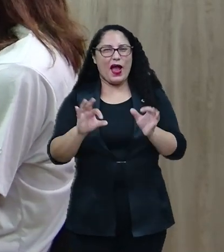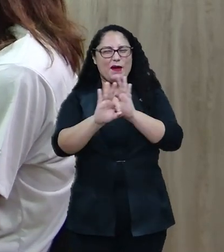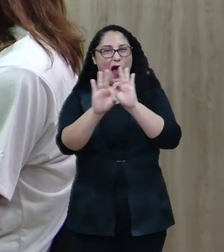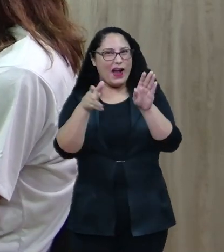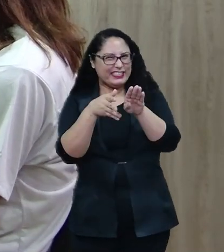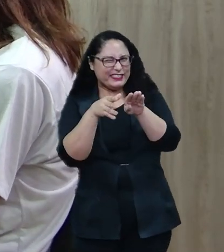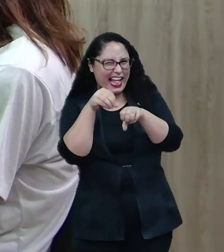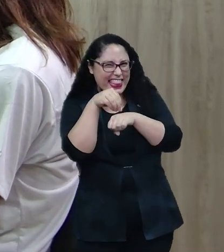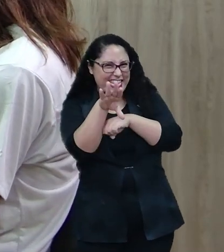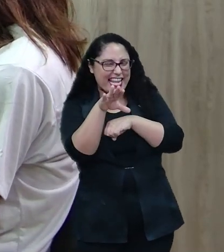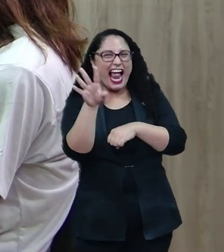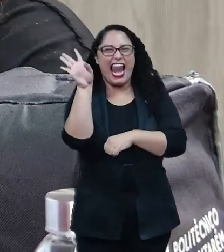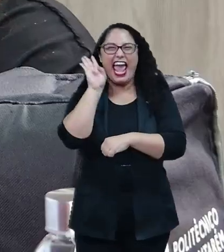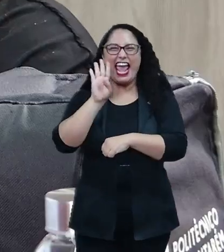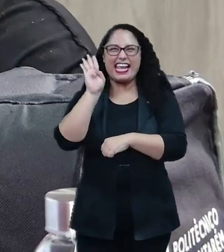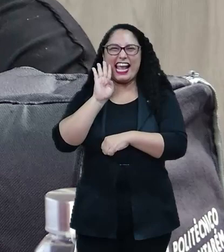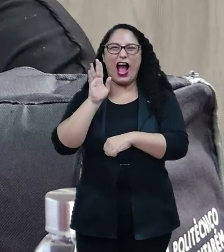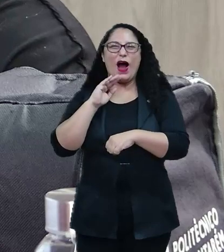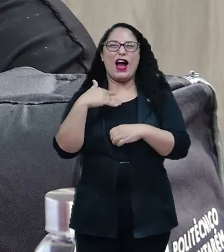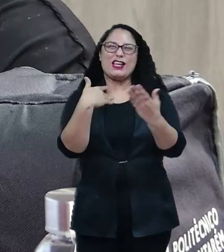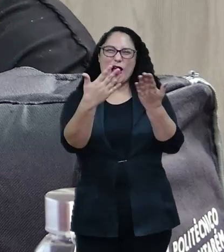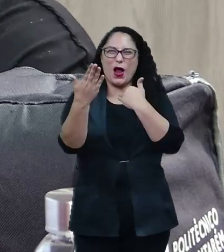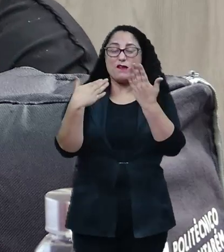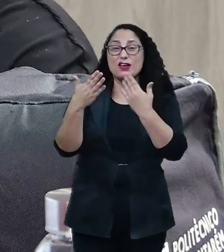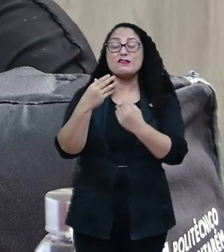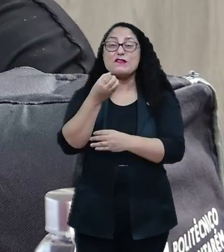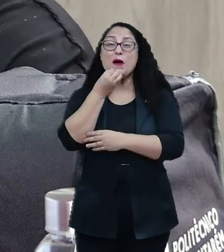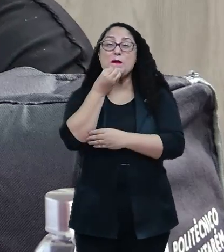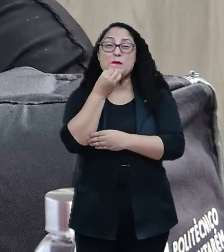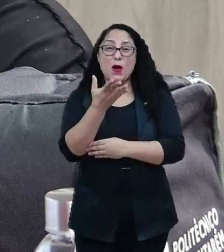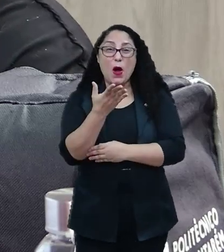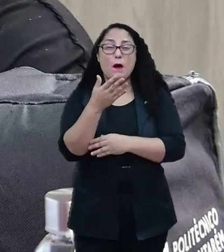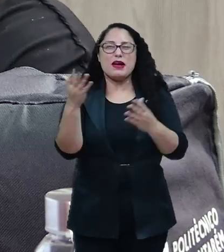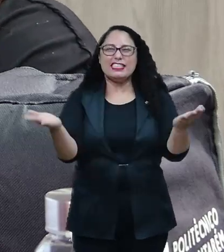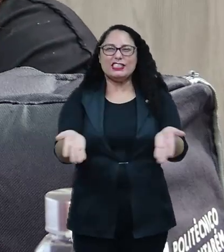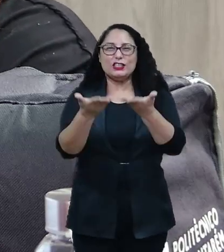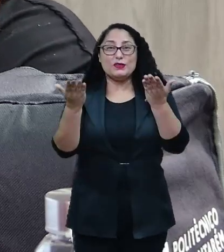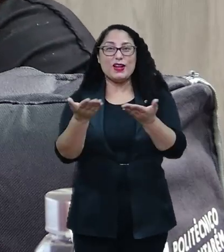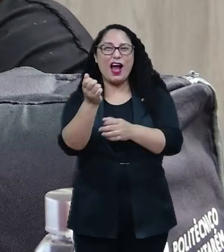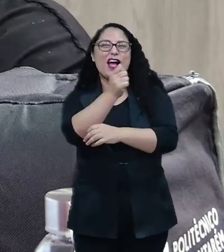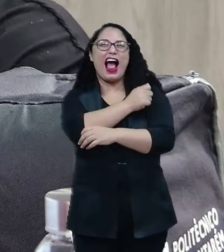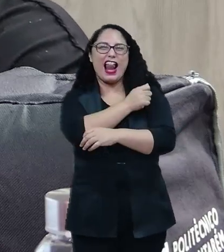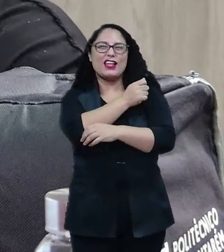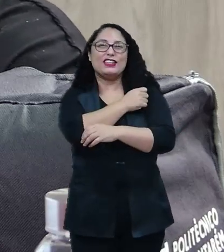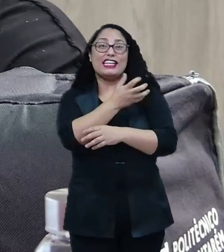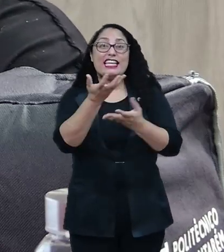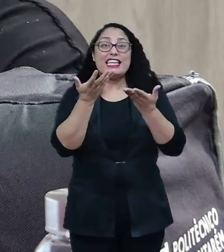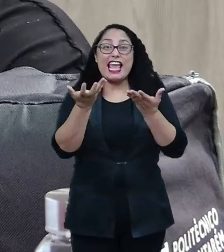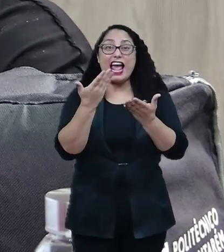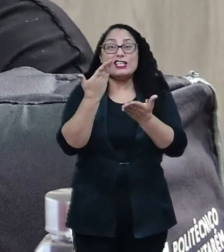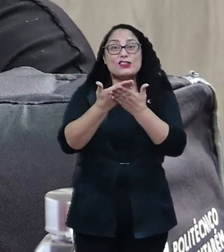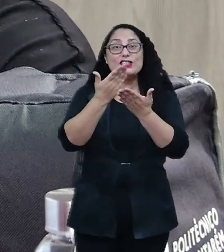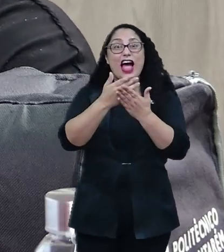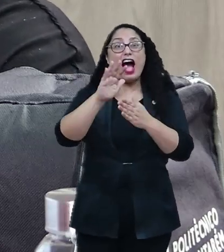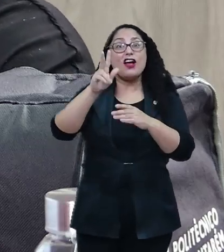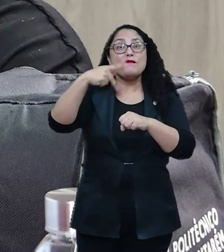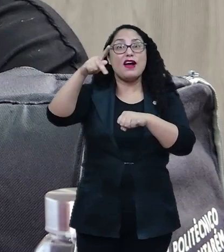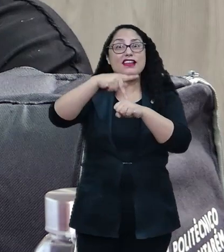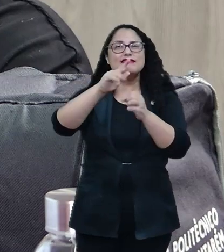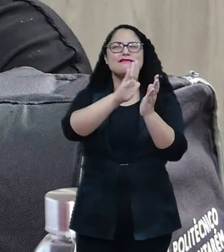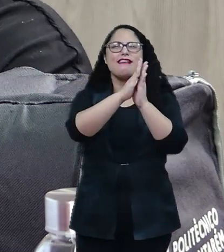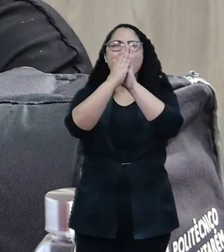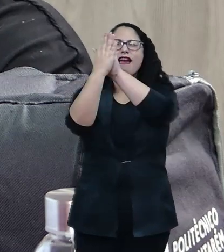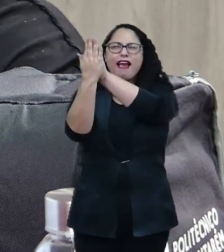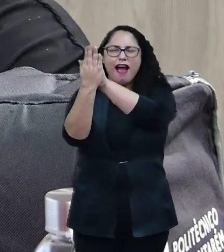dica. Legal, eu acho que essa conversa foi muito boa, né, para estimular os nossos estudantes que querem estudar fora, fazer um